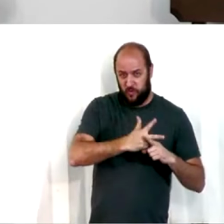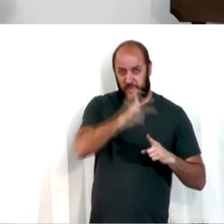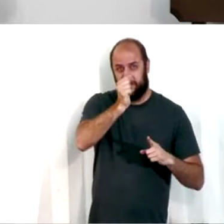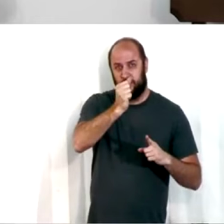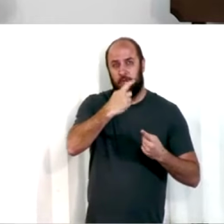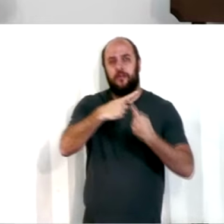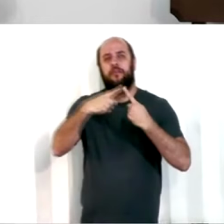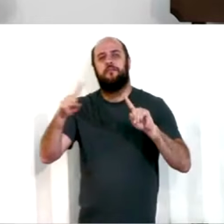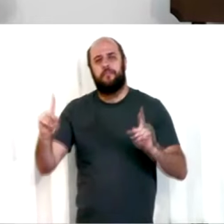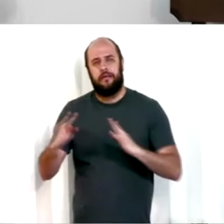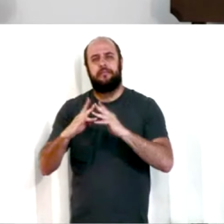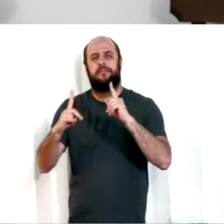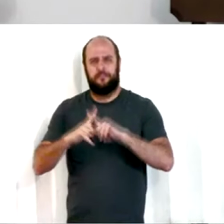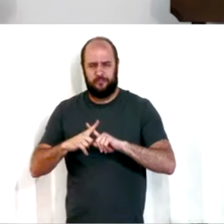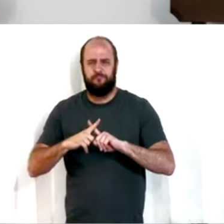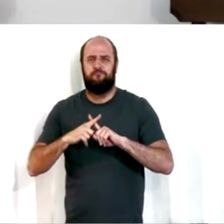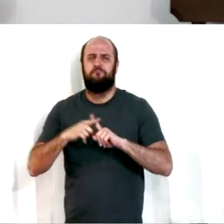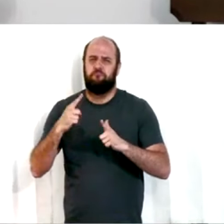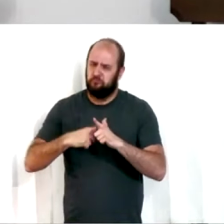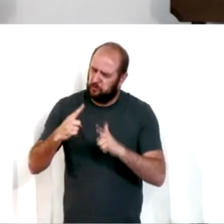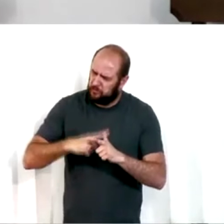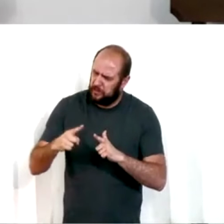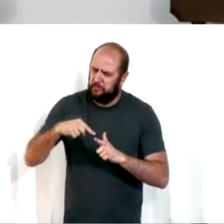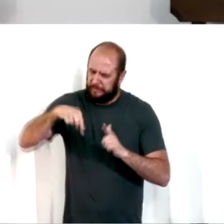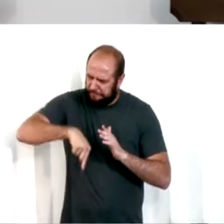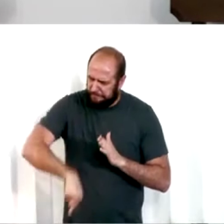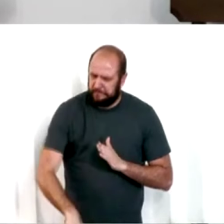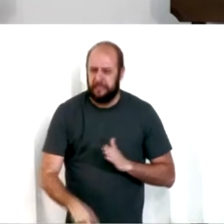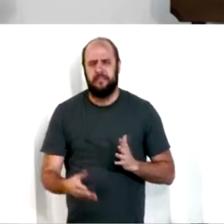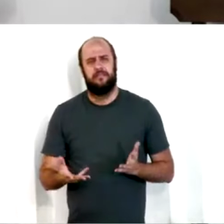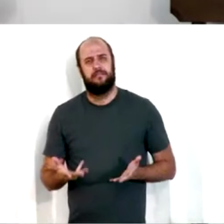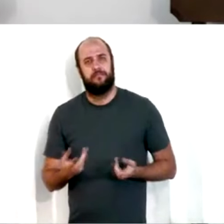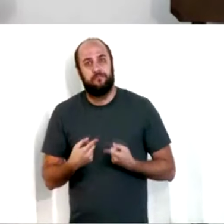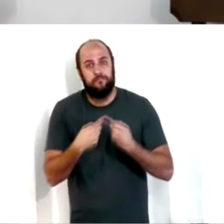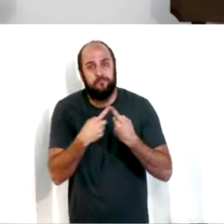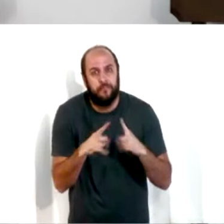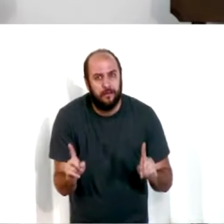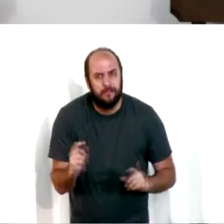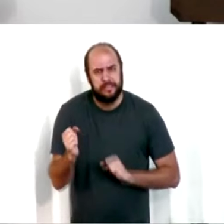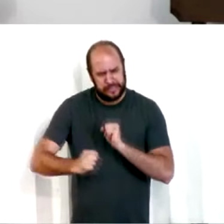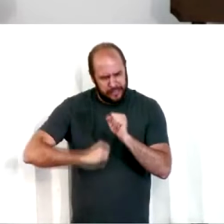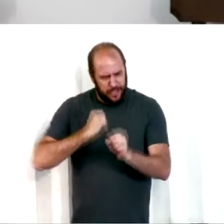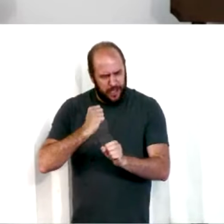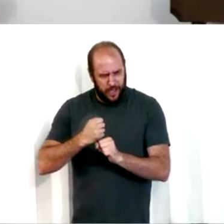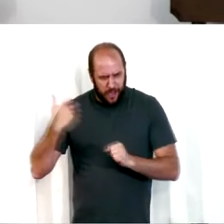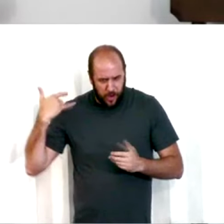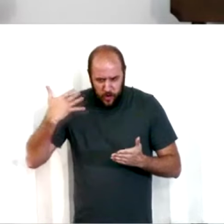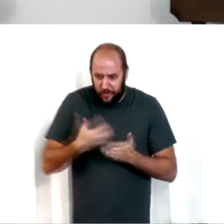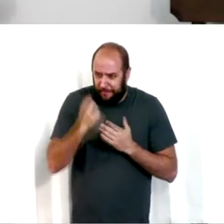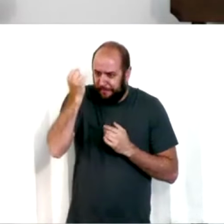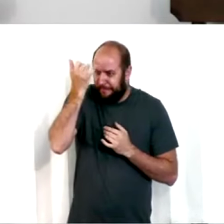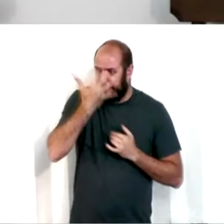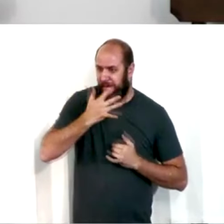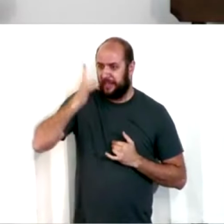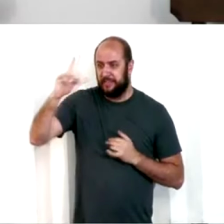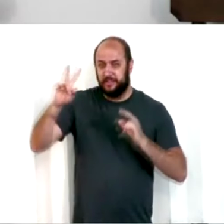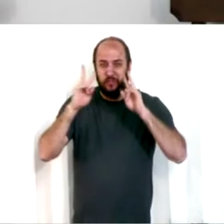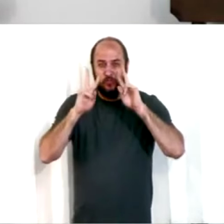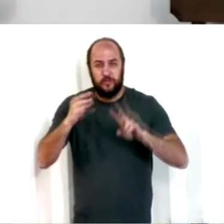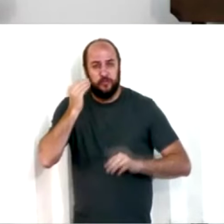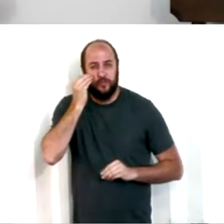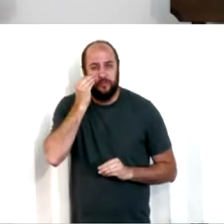atravessaria crises e problemas. Entretanto, nestes últimos anos, pela graça de Deus, temos experimentado um